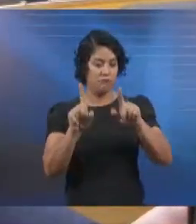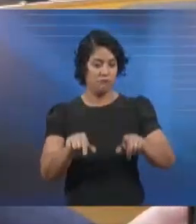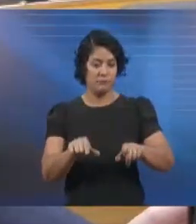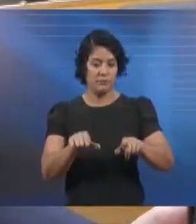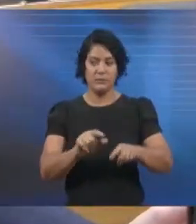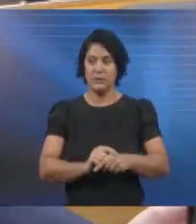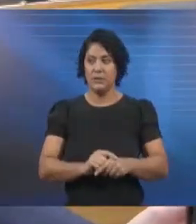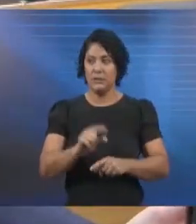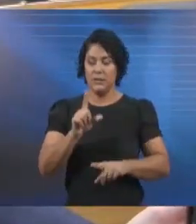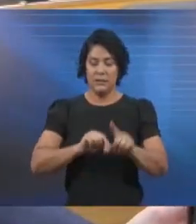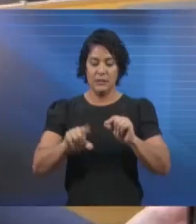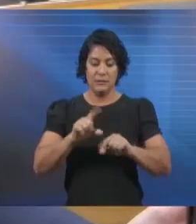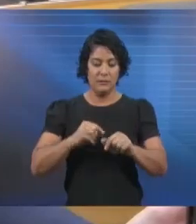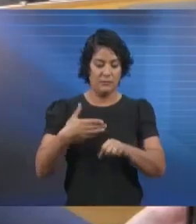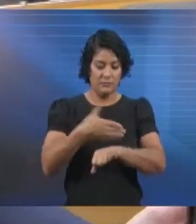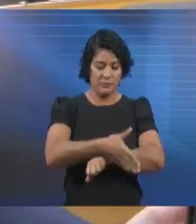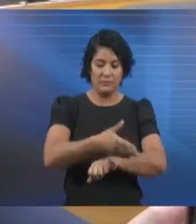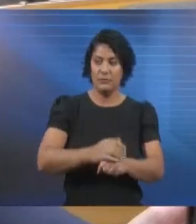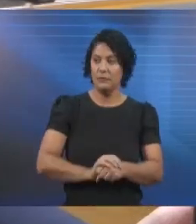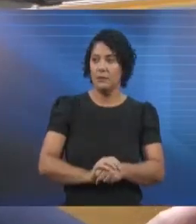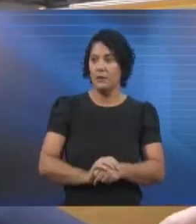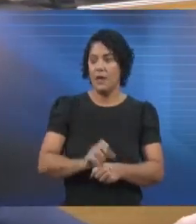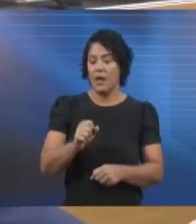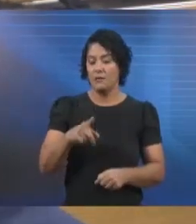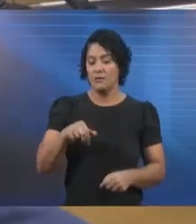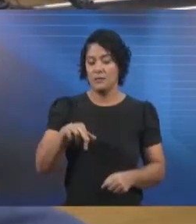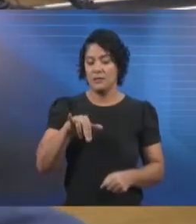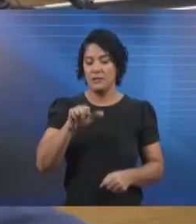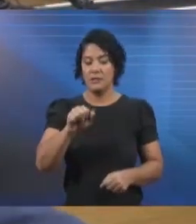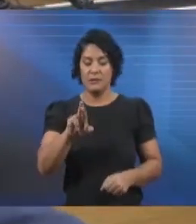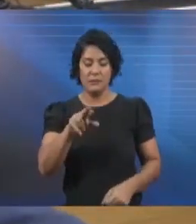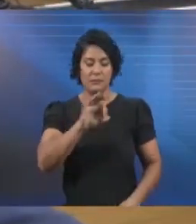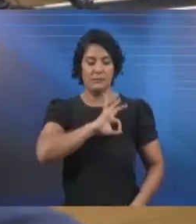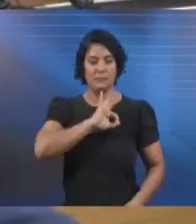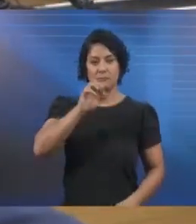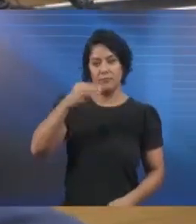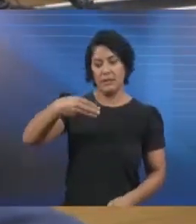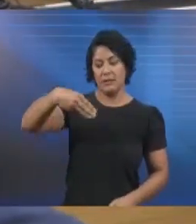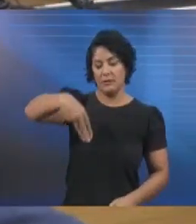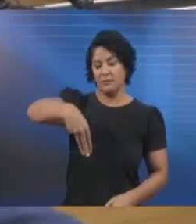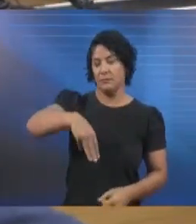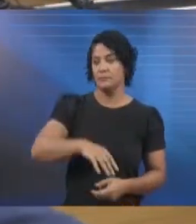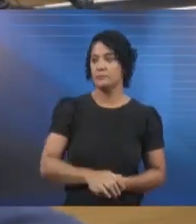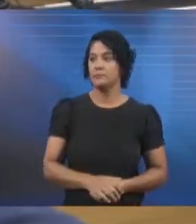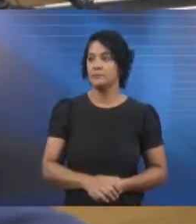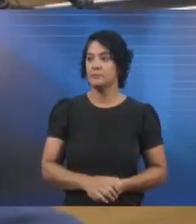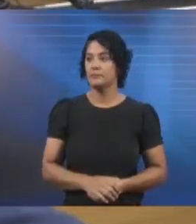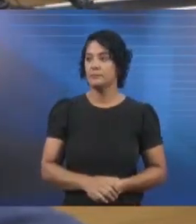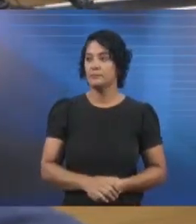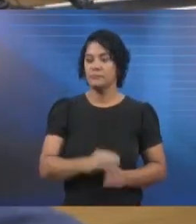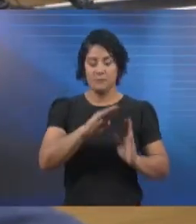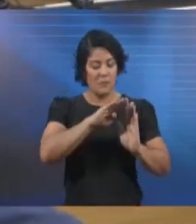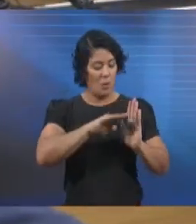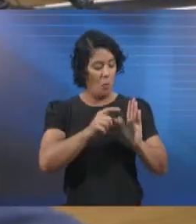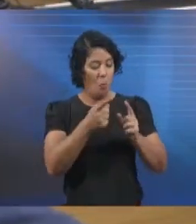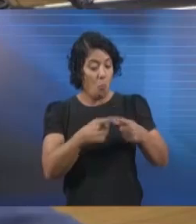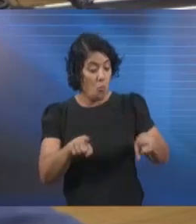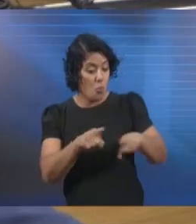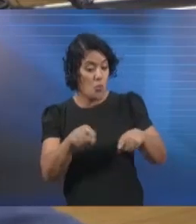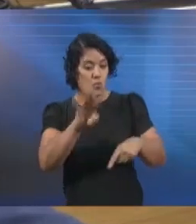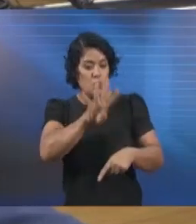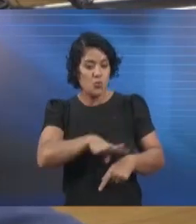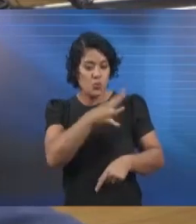sobre a seleção e ingresso no quadro auxiliar de oficiais da polícia militar eh quadro oficiais músicos eh